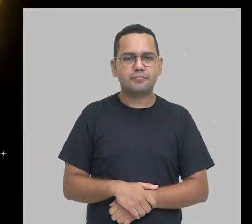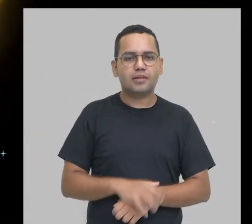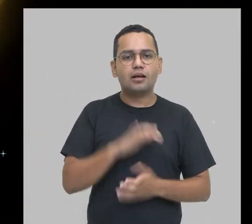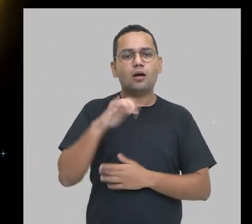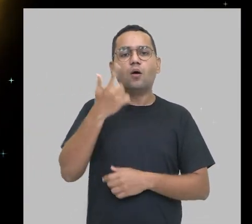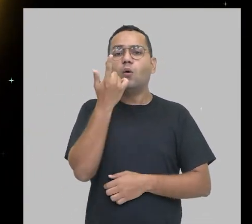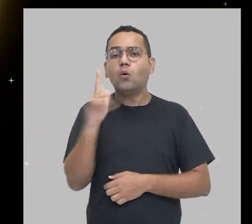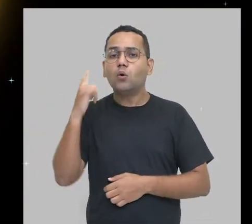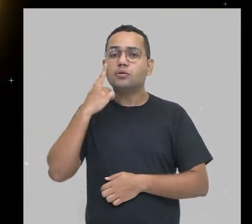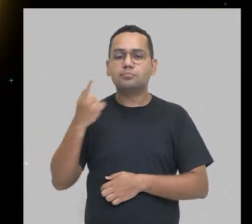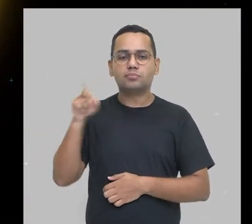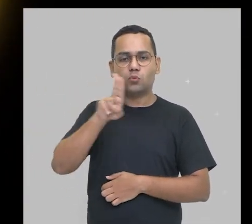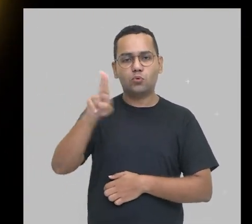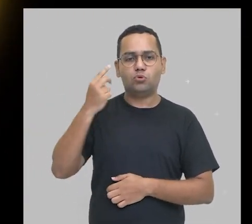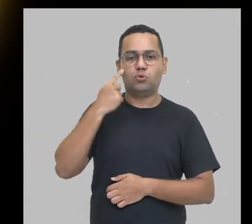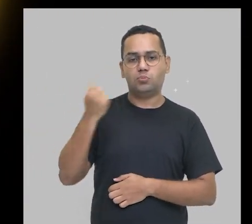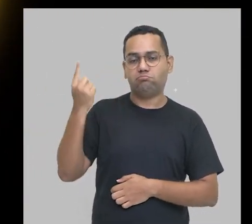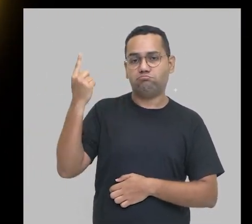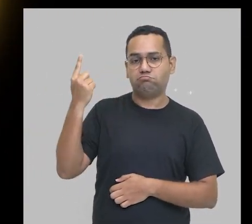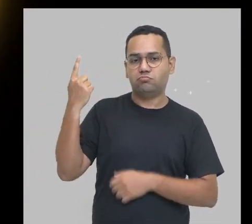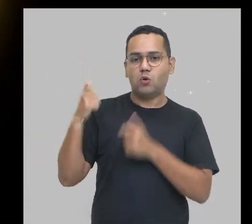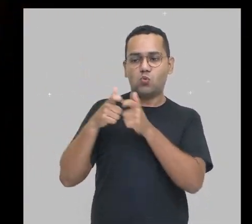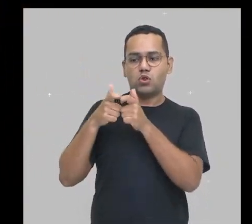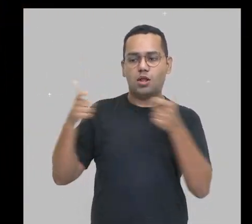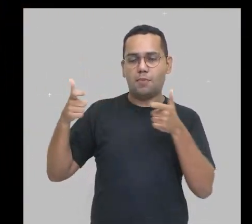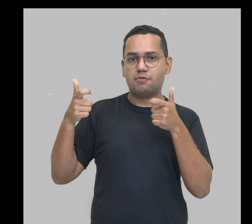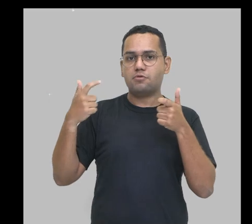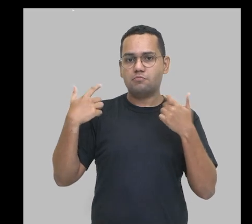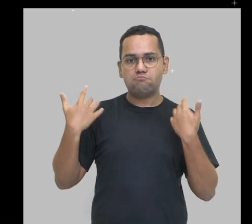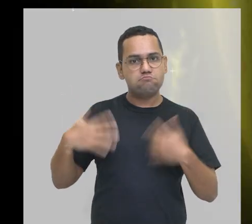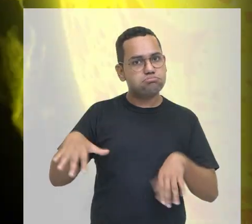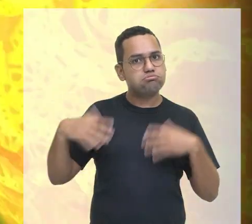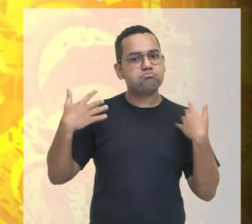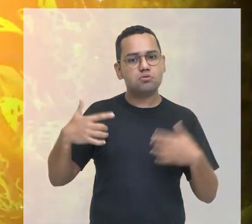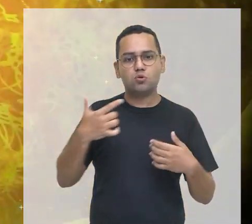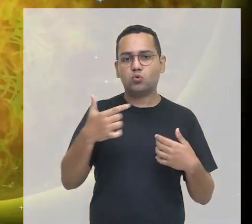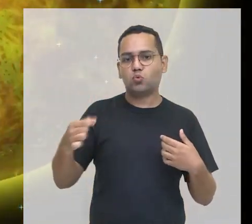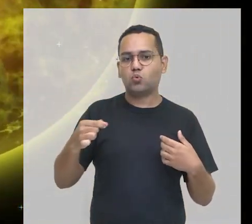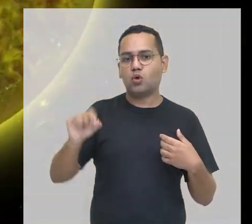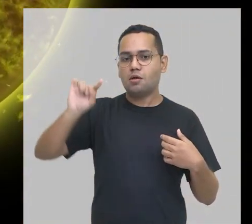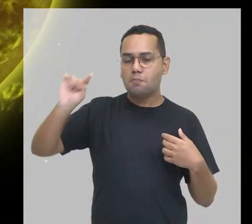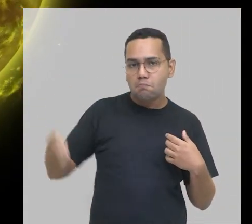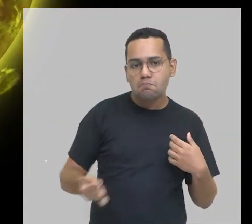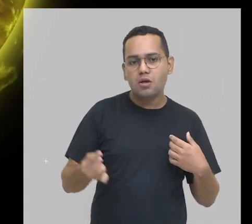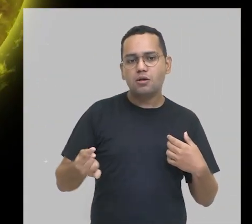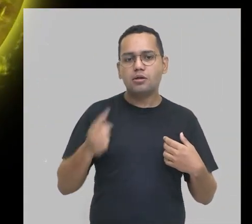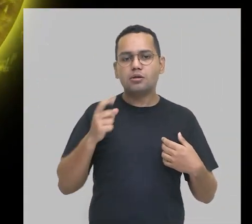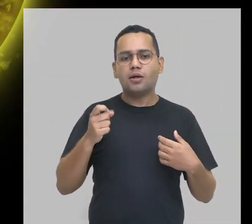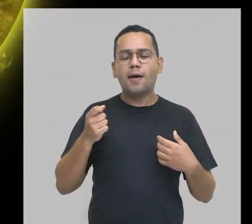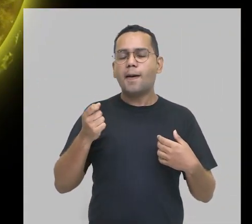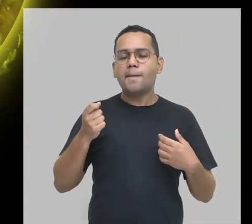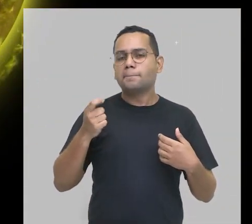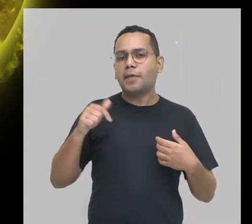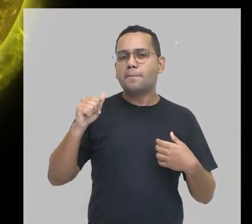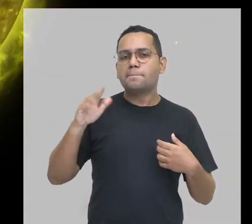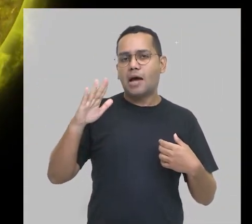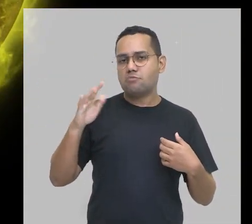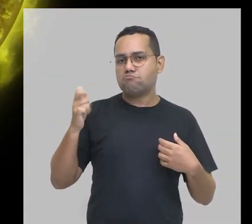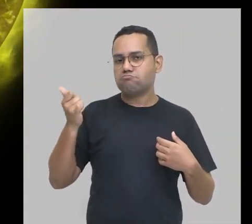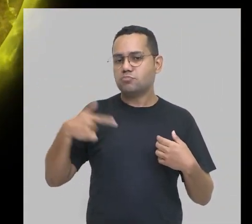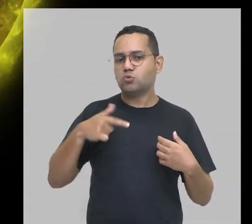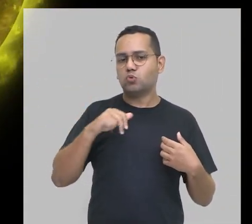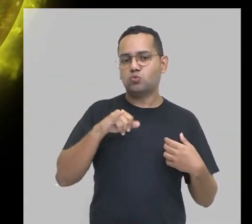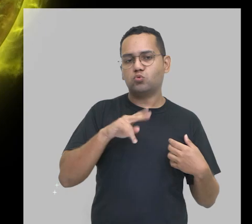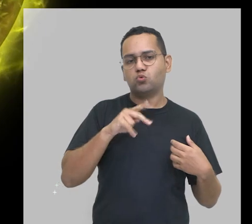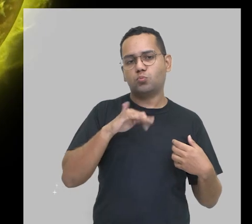chamada Próxima Centauri. Essa aí já é muito maior do que Júpiter, por exemplo. Na sequência temos o Sol, né,